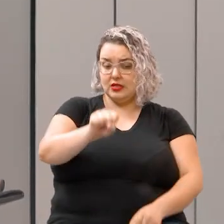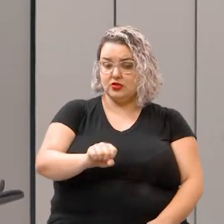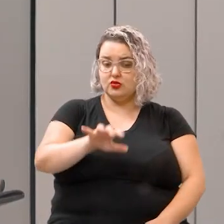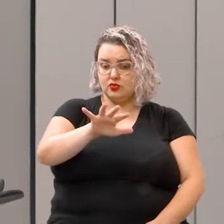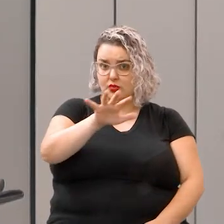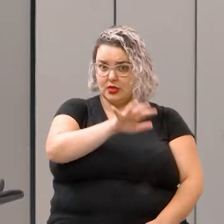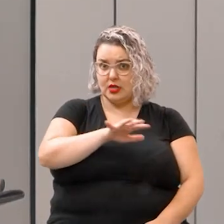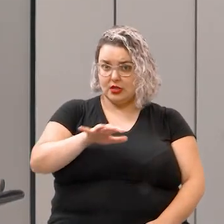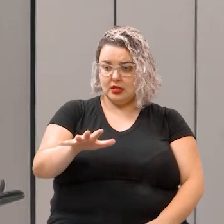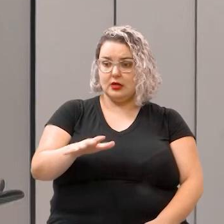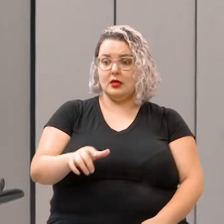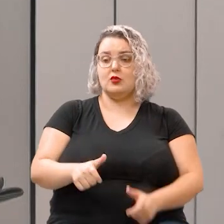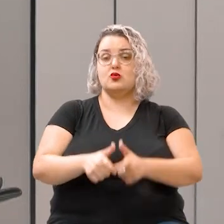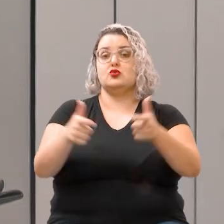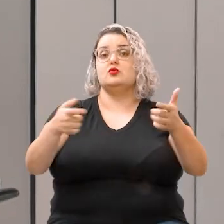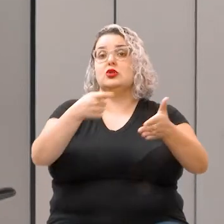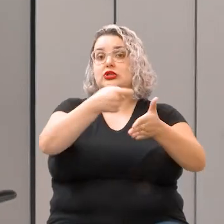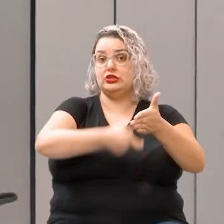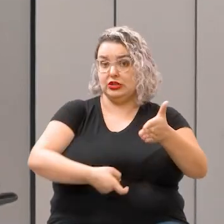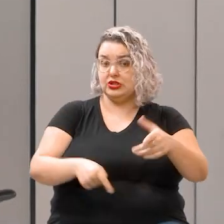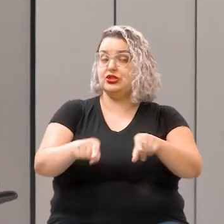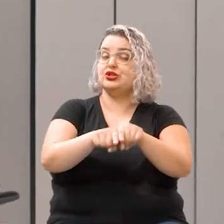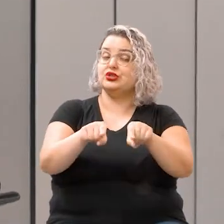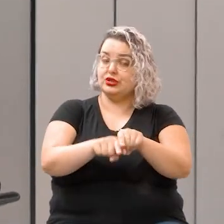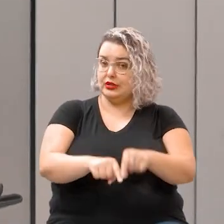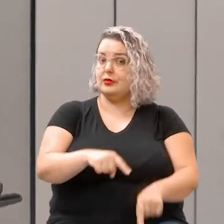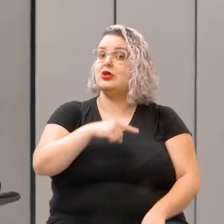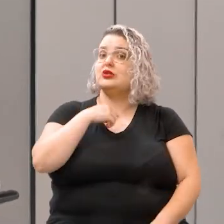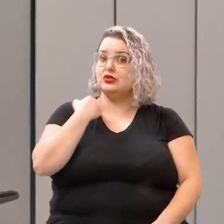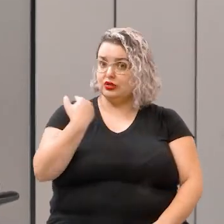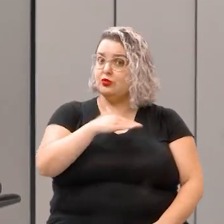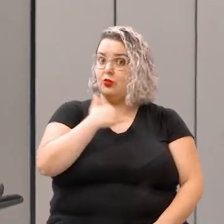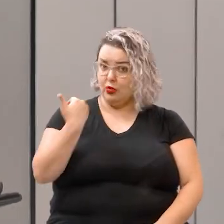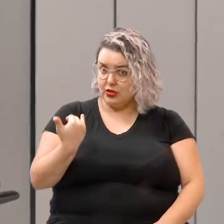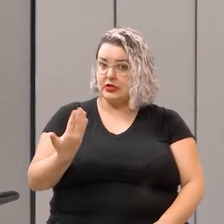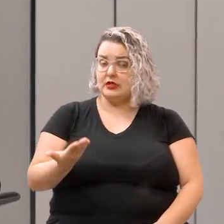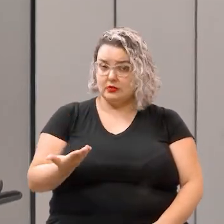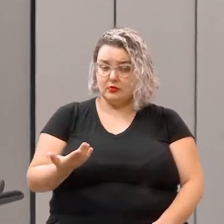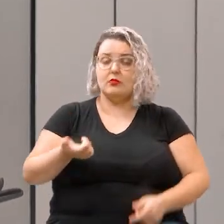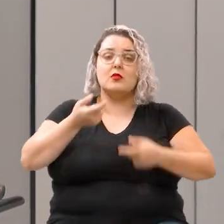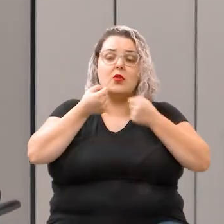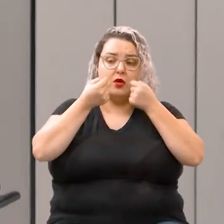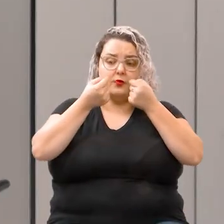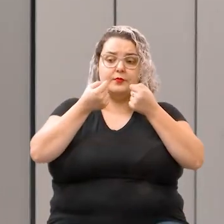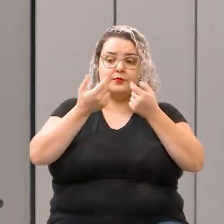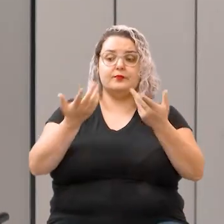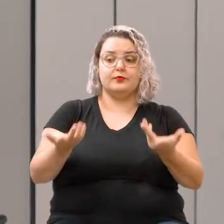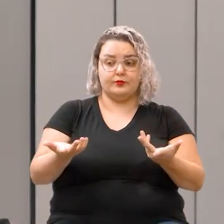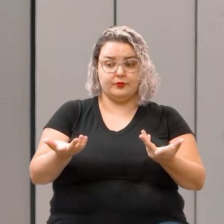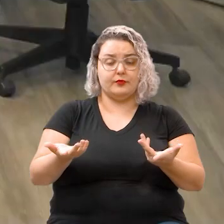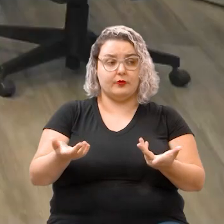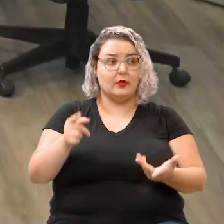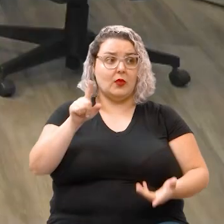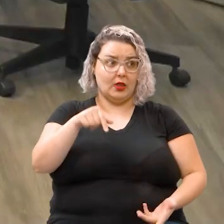maiores taxas de incidência e mortalidade, inclusive pelo câncer bucal. Vamos pegar, então,